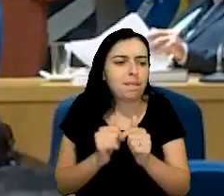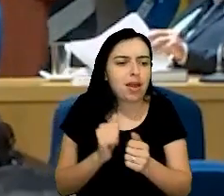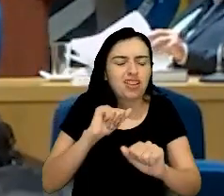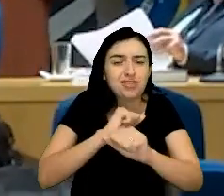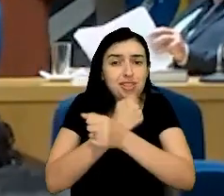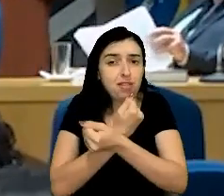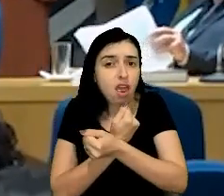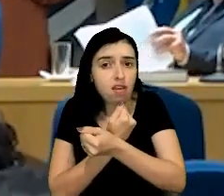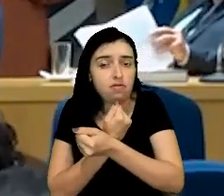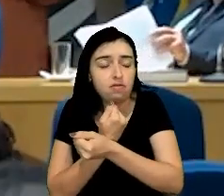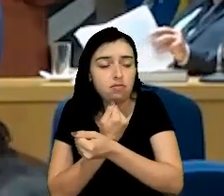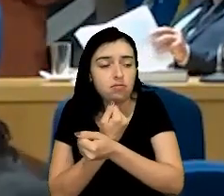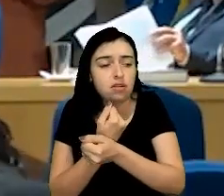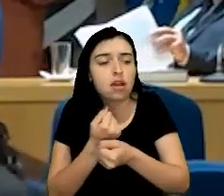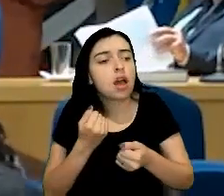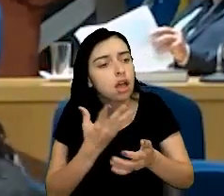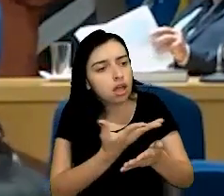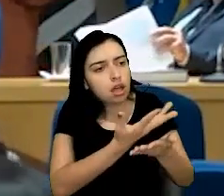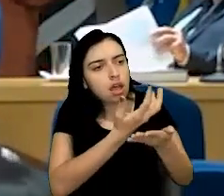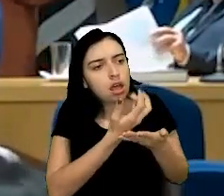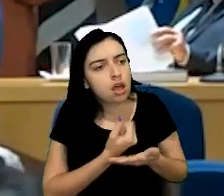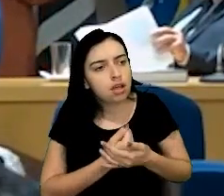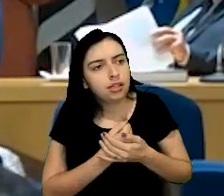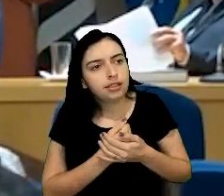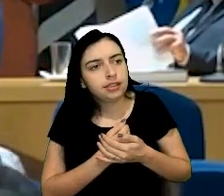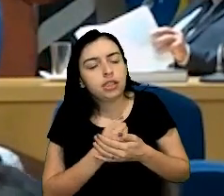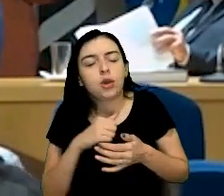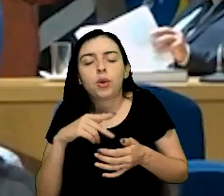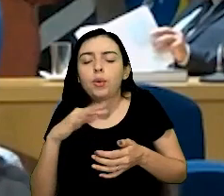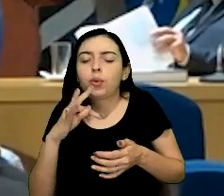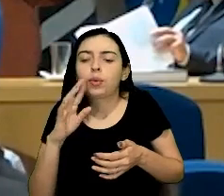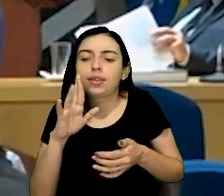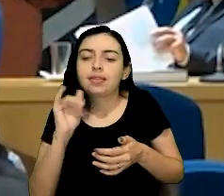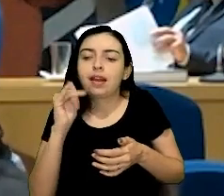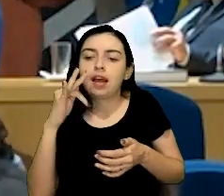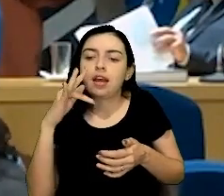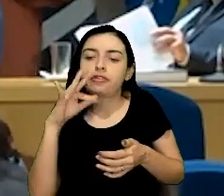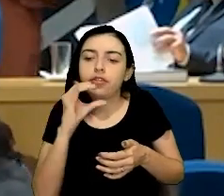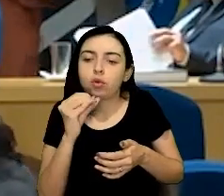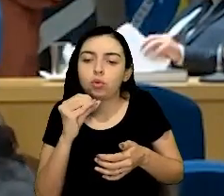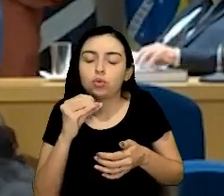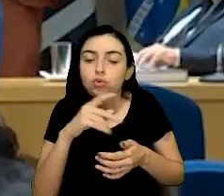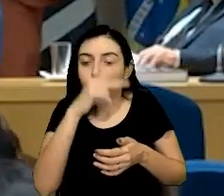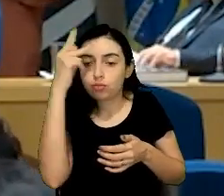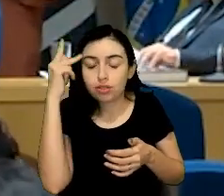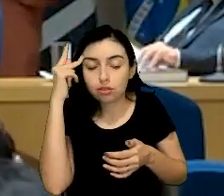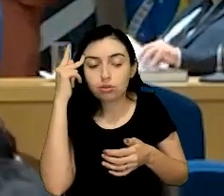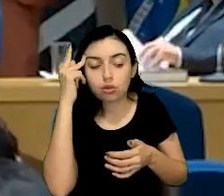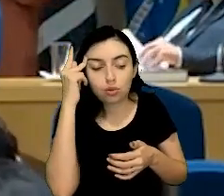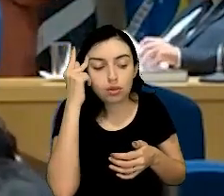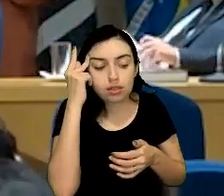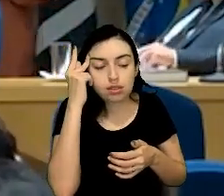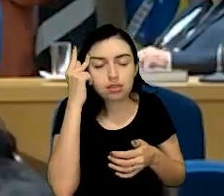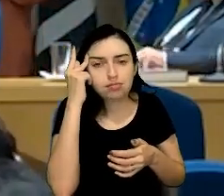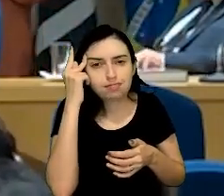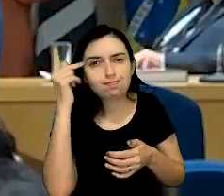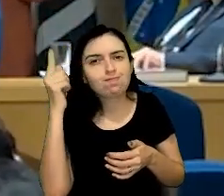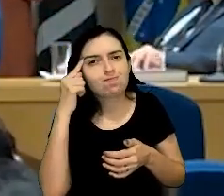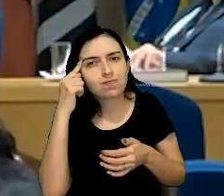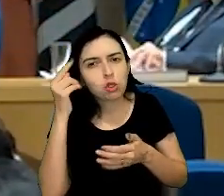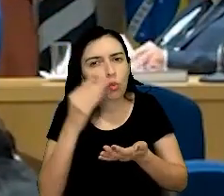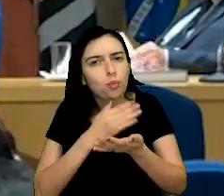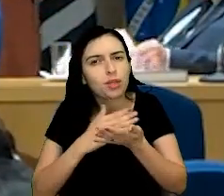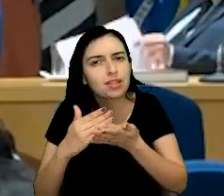e tráfico de pessoas. Né? Então, esse também é um tema emergente que, com o Ministério Público do Trabalho, nós